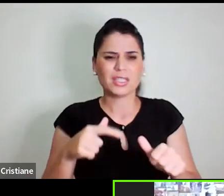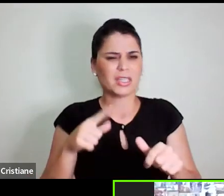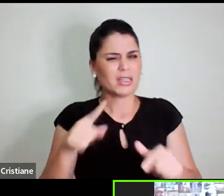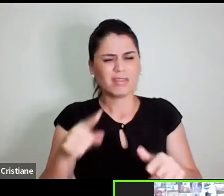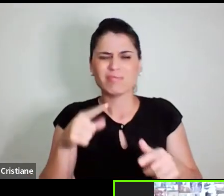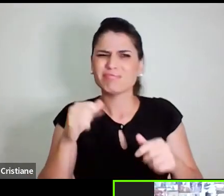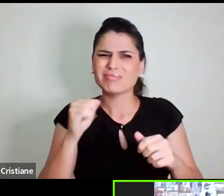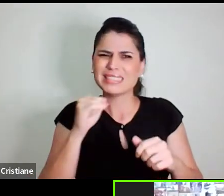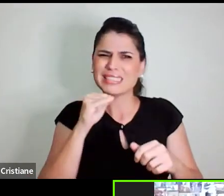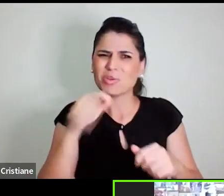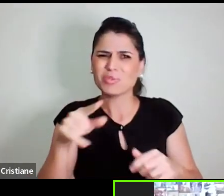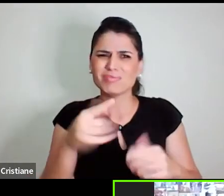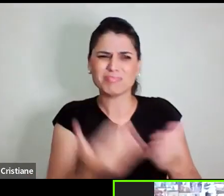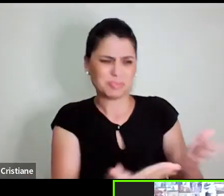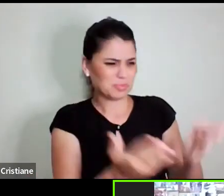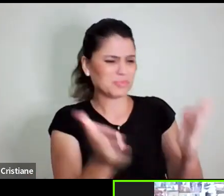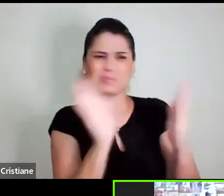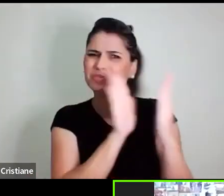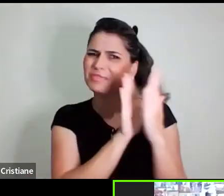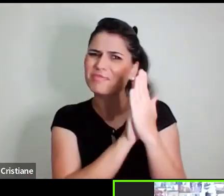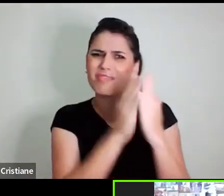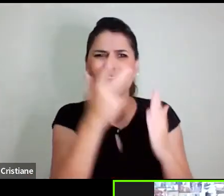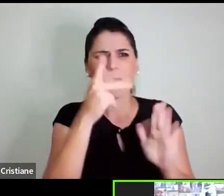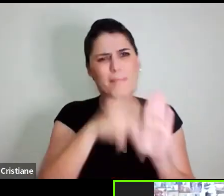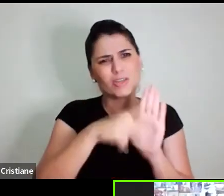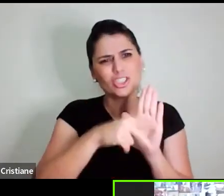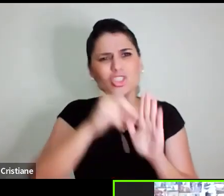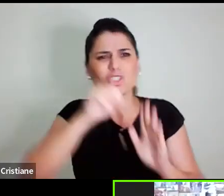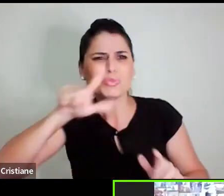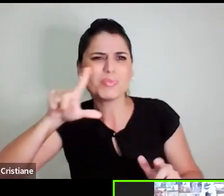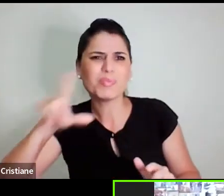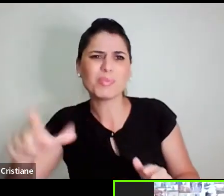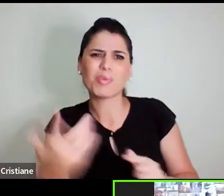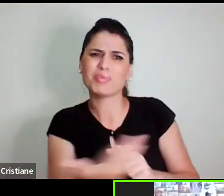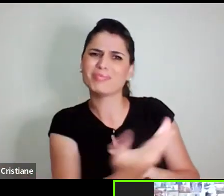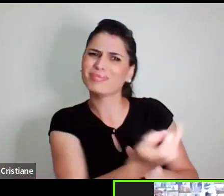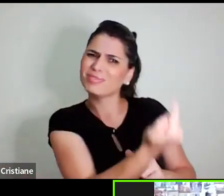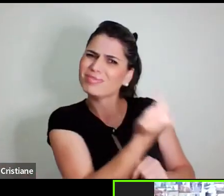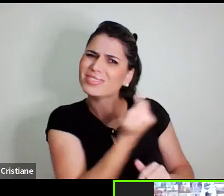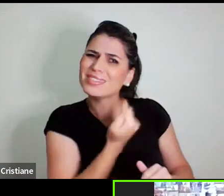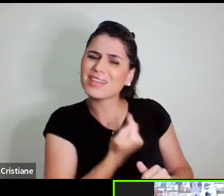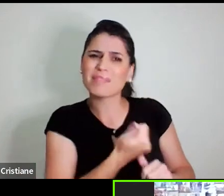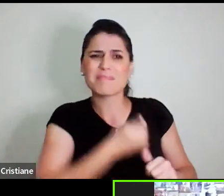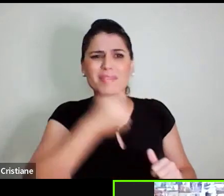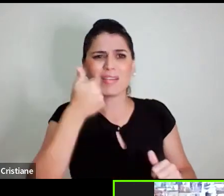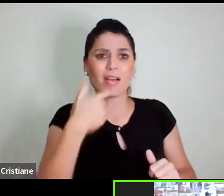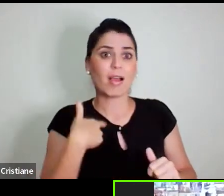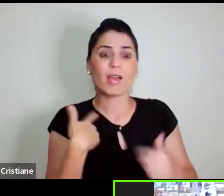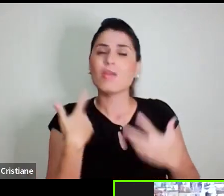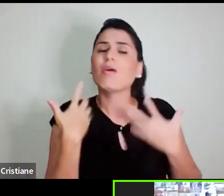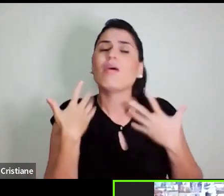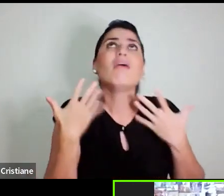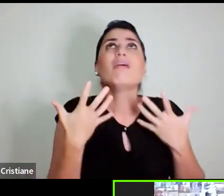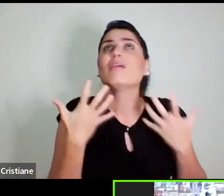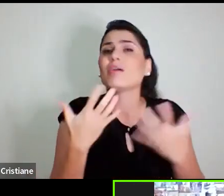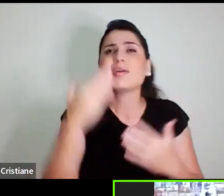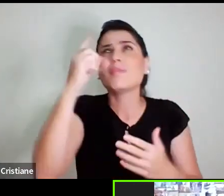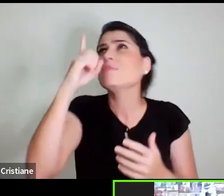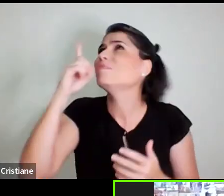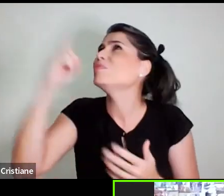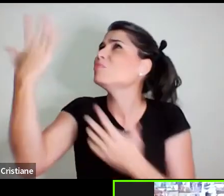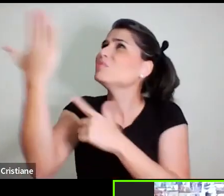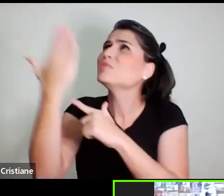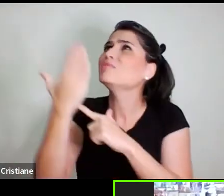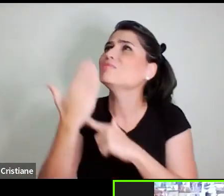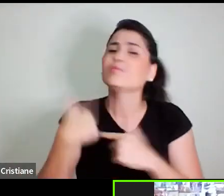porque eu já tinha pedido várias vezes, meu Deus, o Senhor tenha misericórdia de mim, porque se tirar mais algum produto de alimentação, eu não